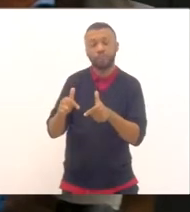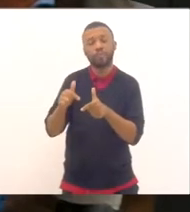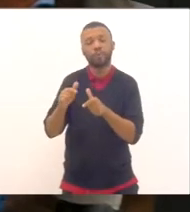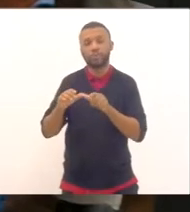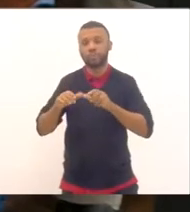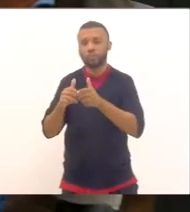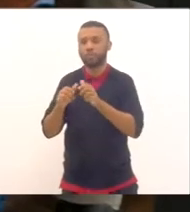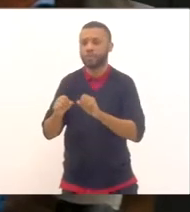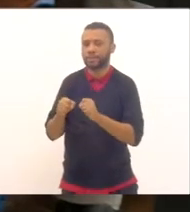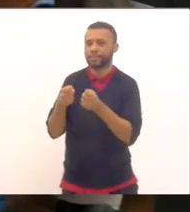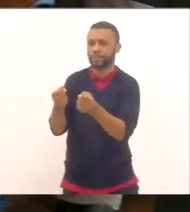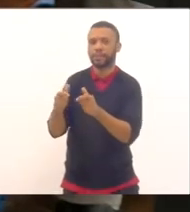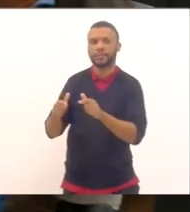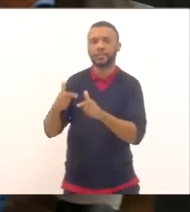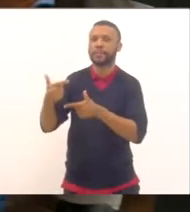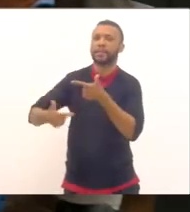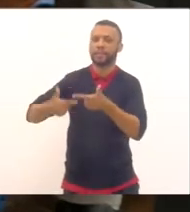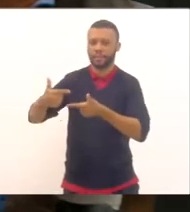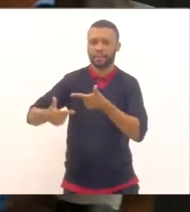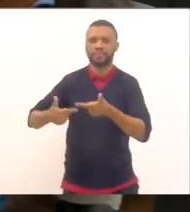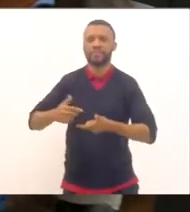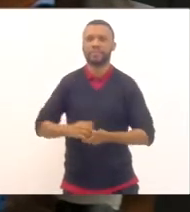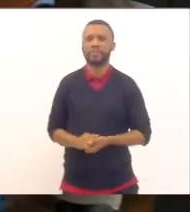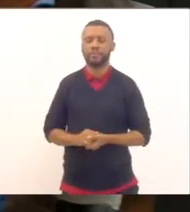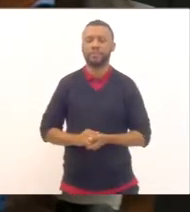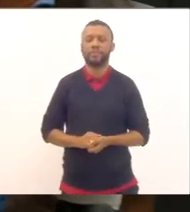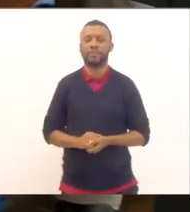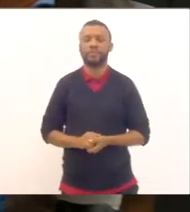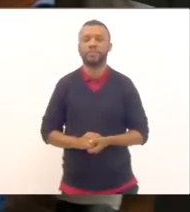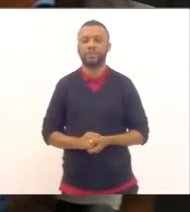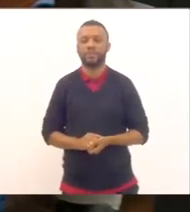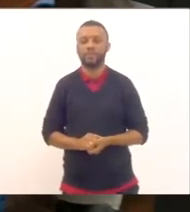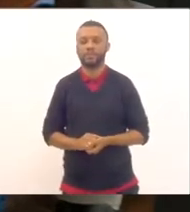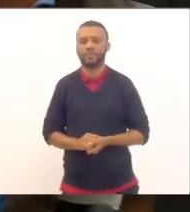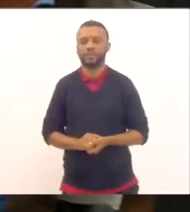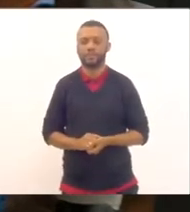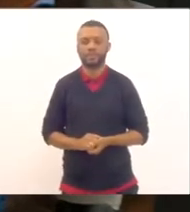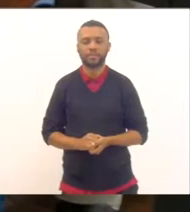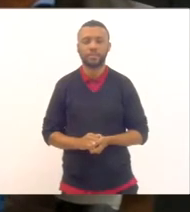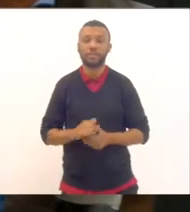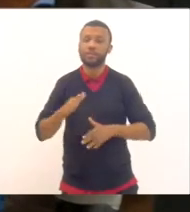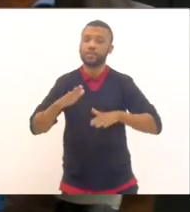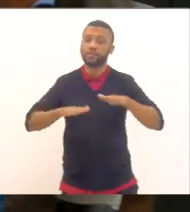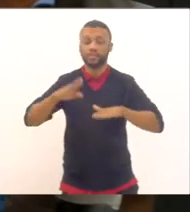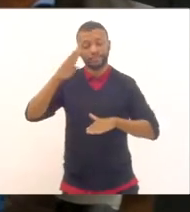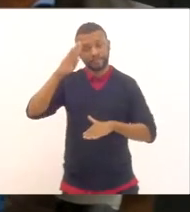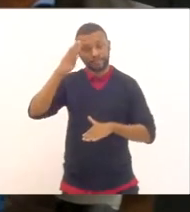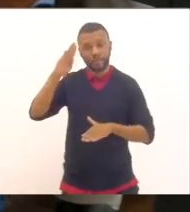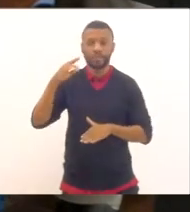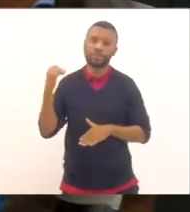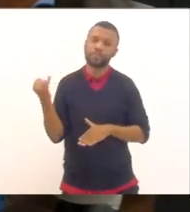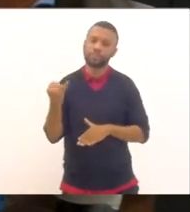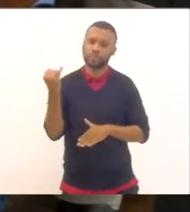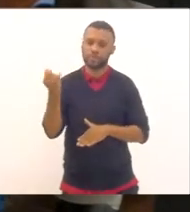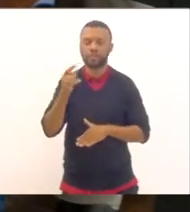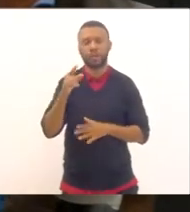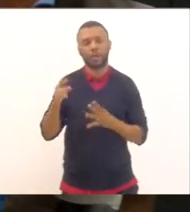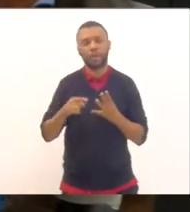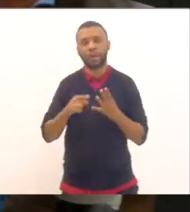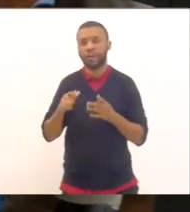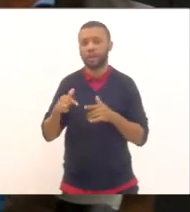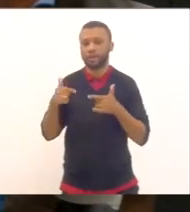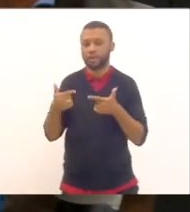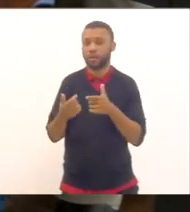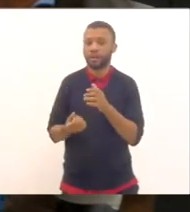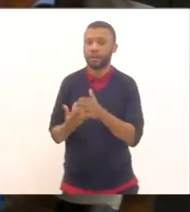força-tarefa é Talvez um dos mais importantes a quarta são que a criação desse dos